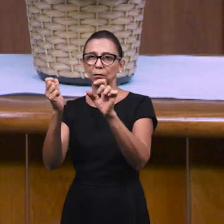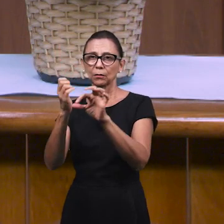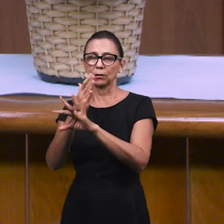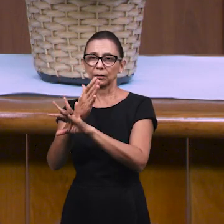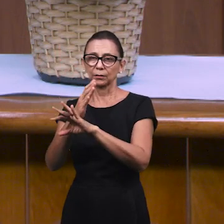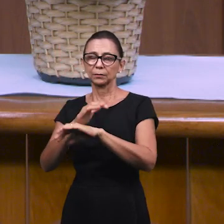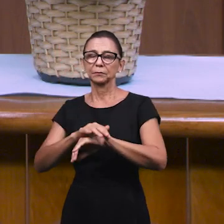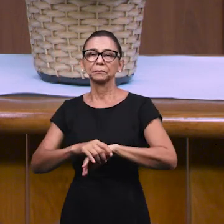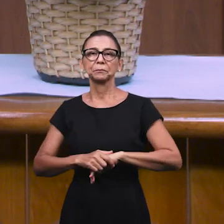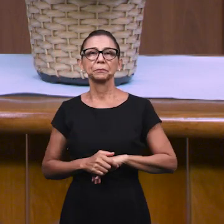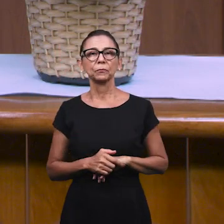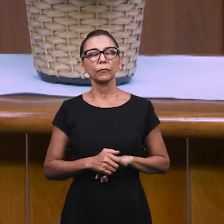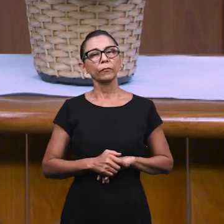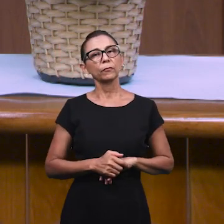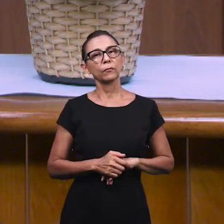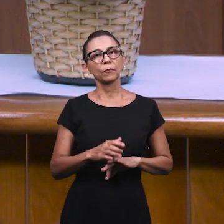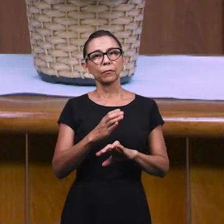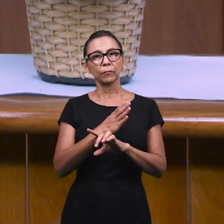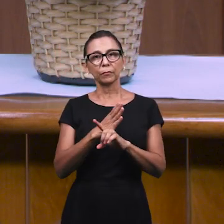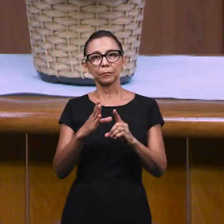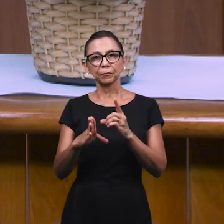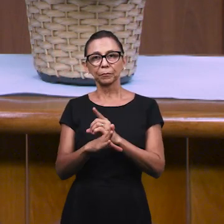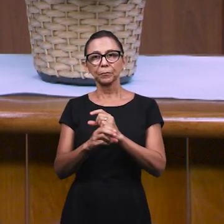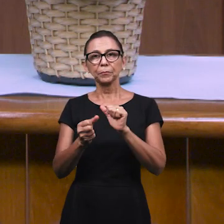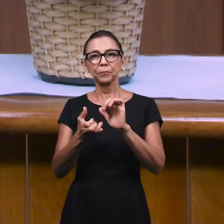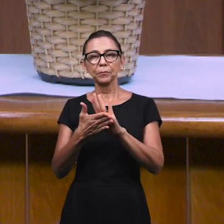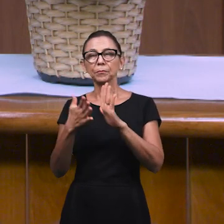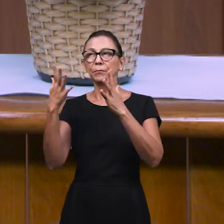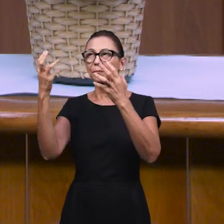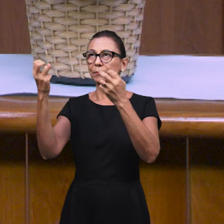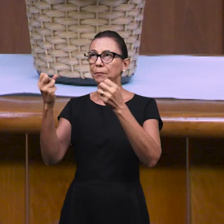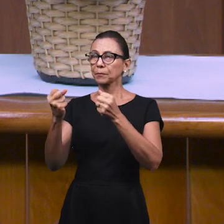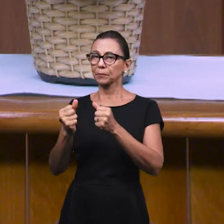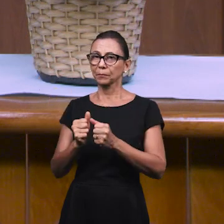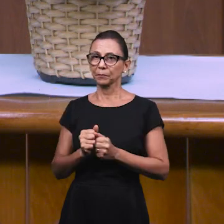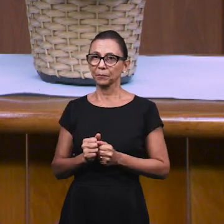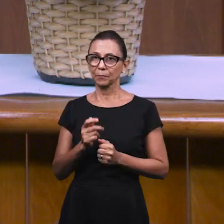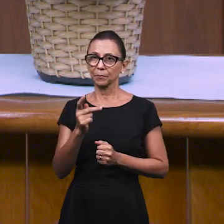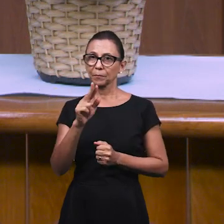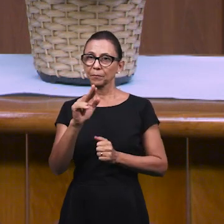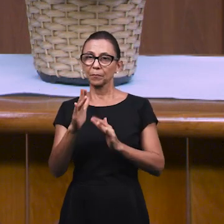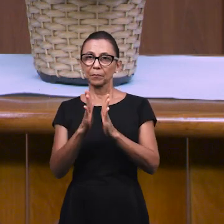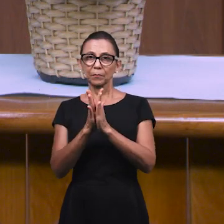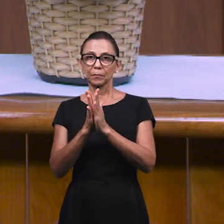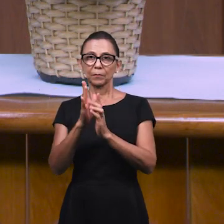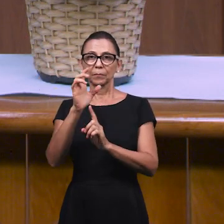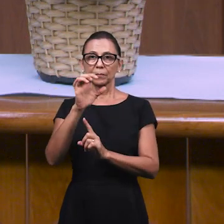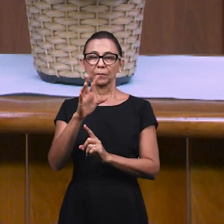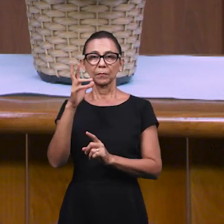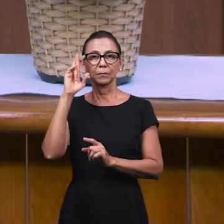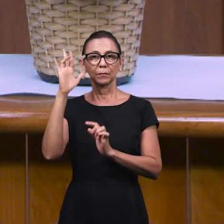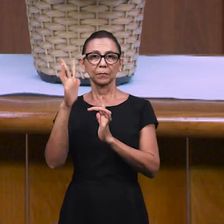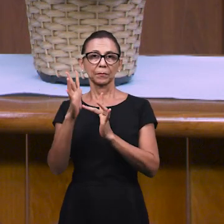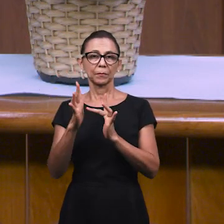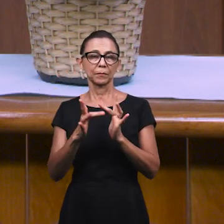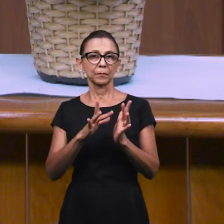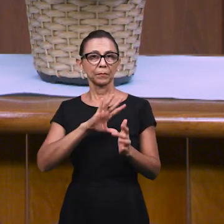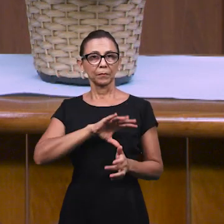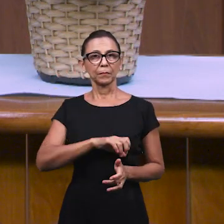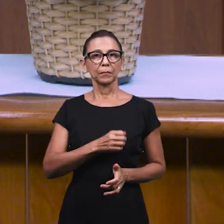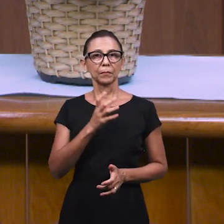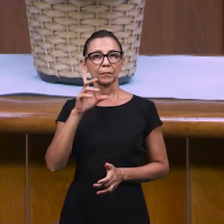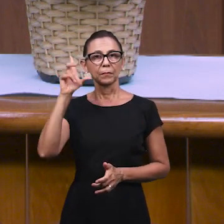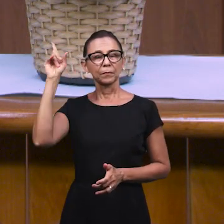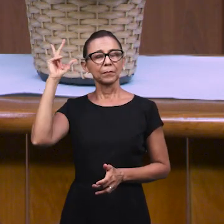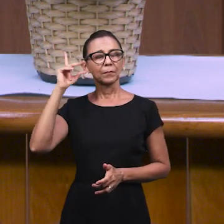Senhor na eternidade. Recebe assim o nosso louvor, a nossa gratidão. E em teu nome dizemos que a graça do Senhor Jesus,